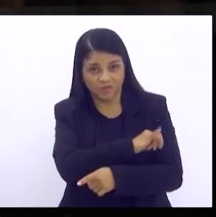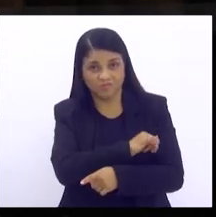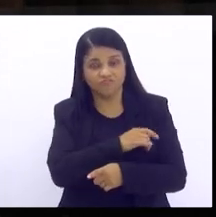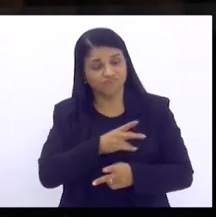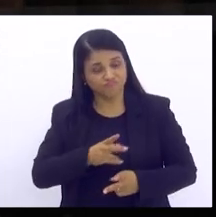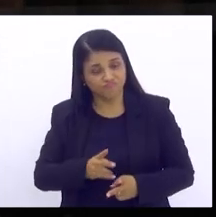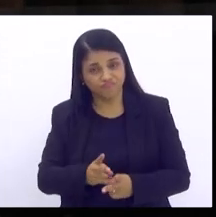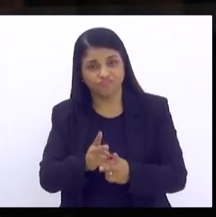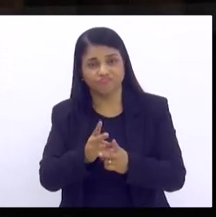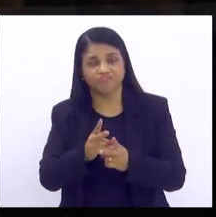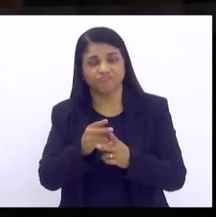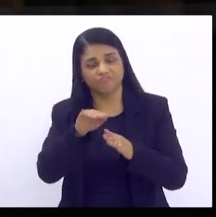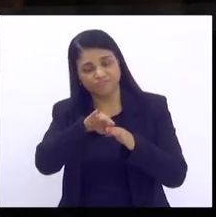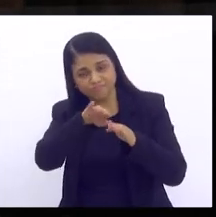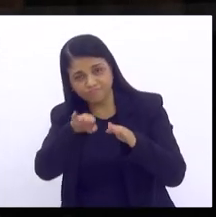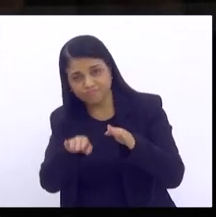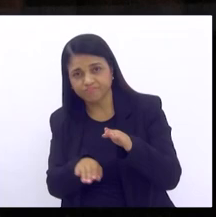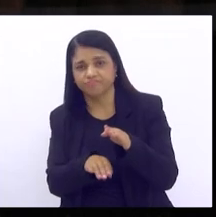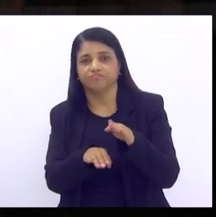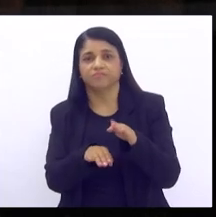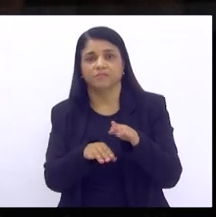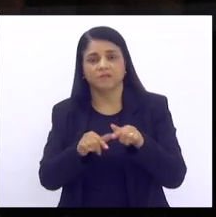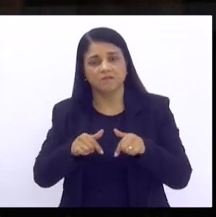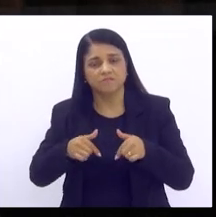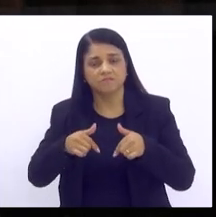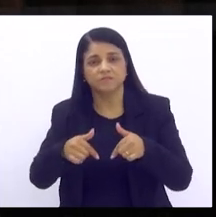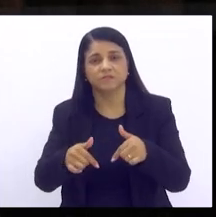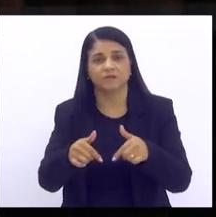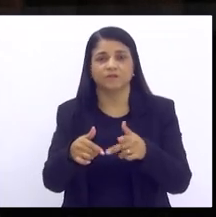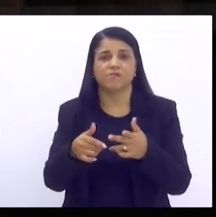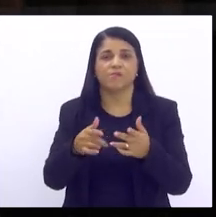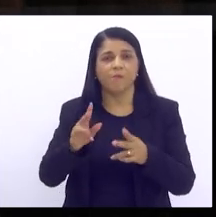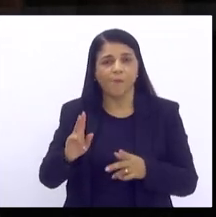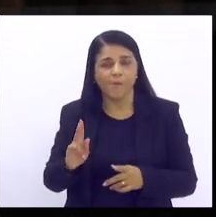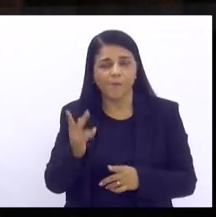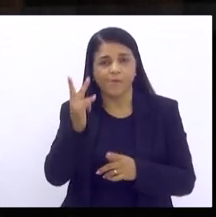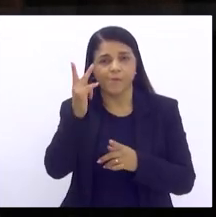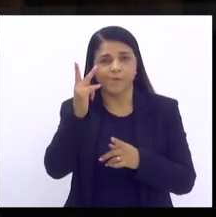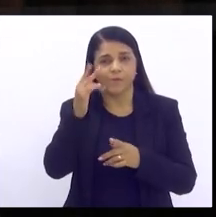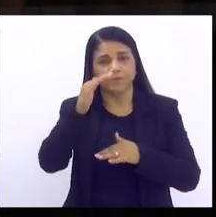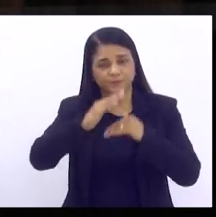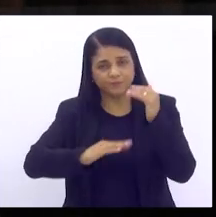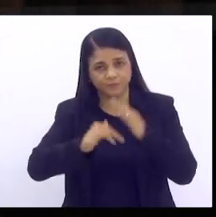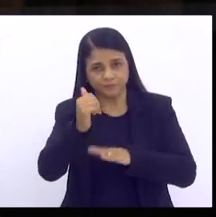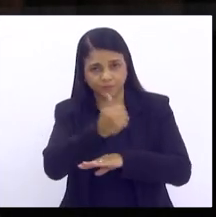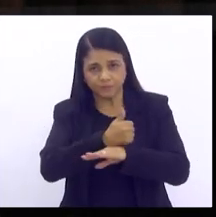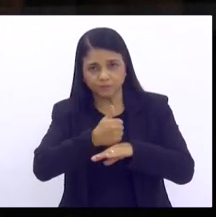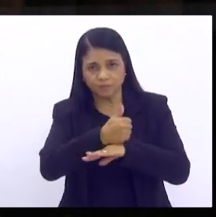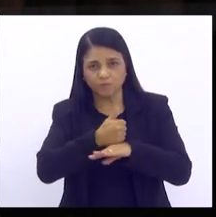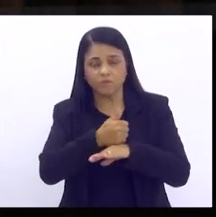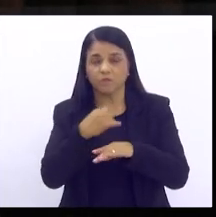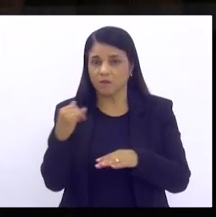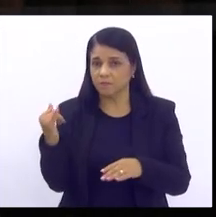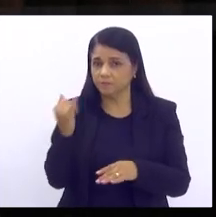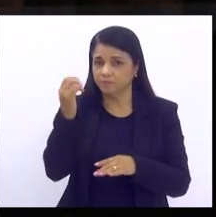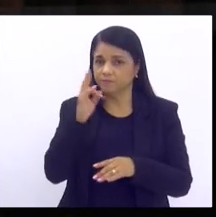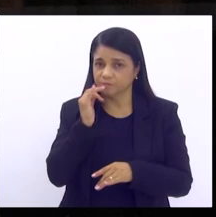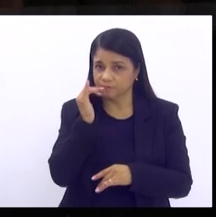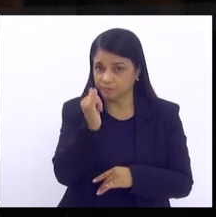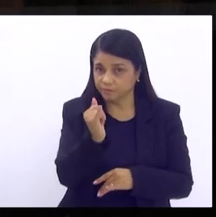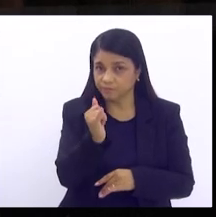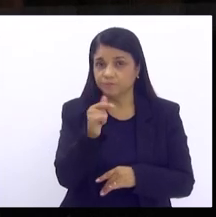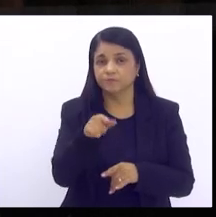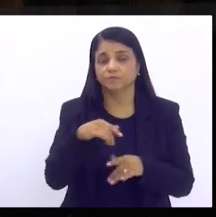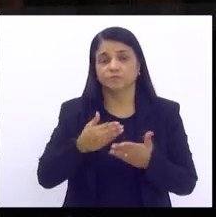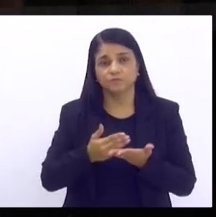está muito aquém da execução de medidas para a valorização desses profissionais. É importante lembrar que,